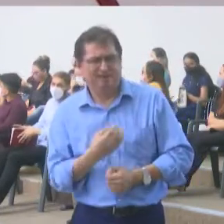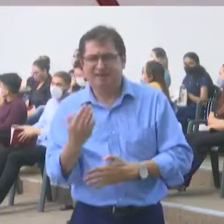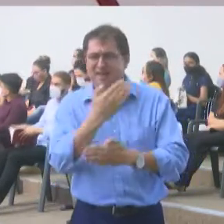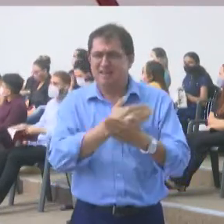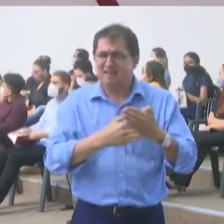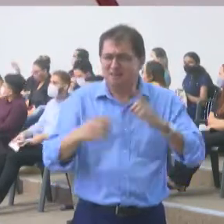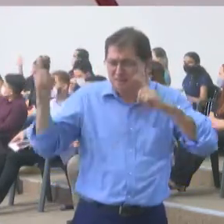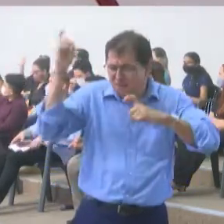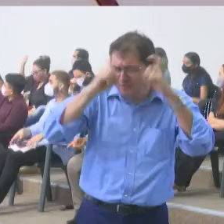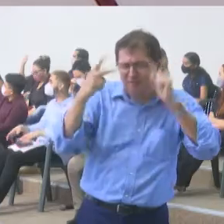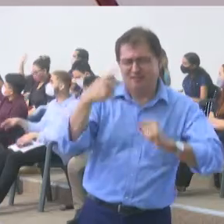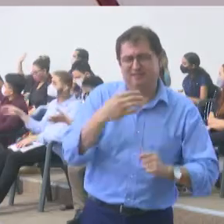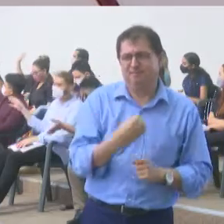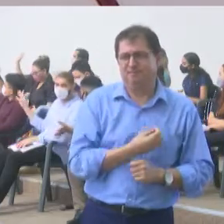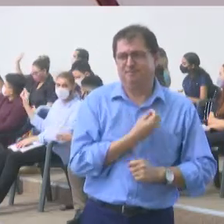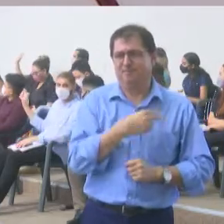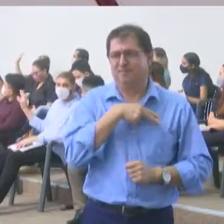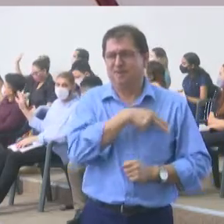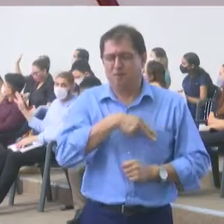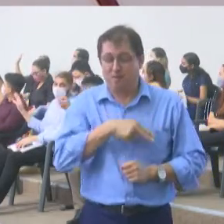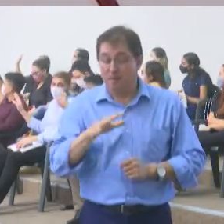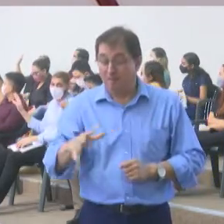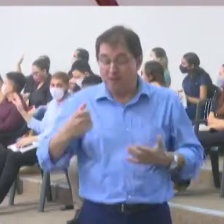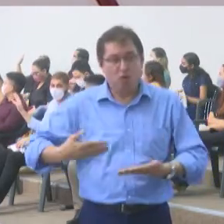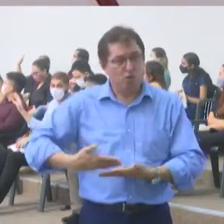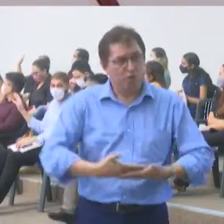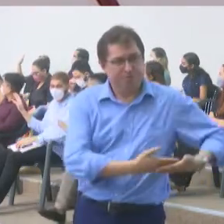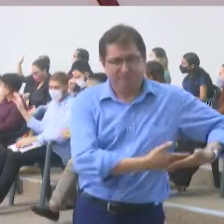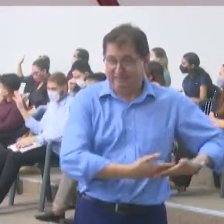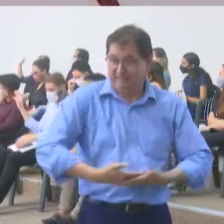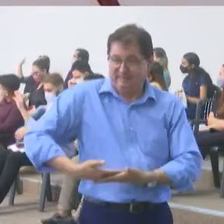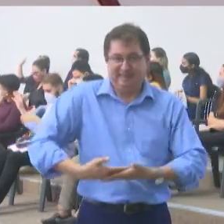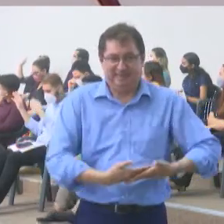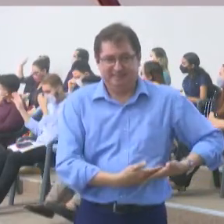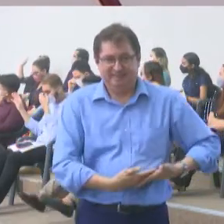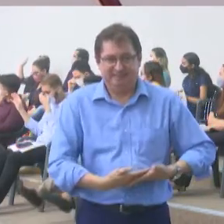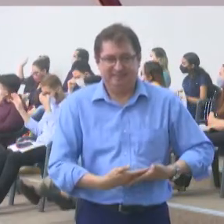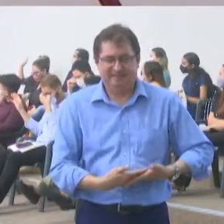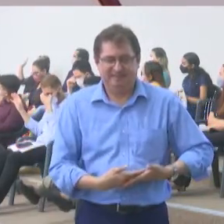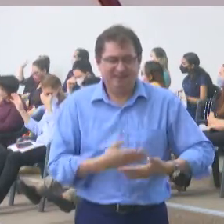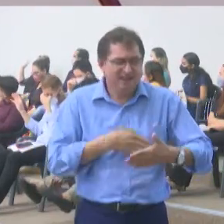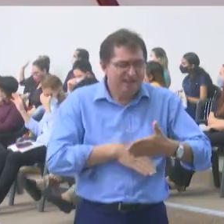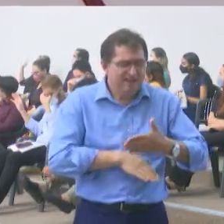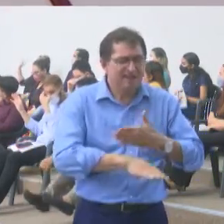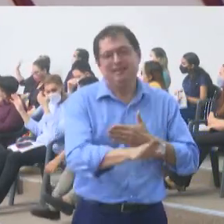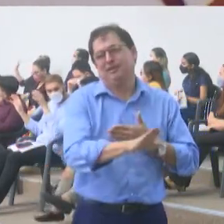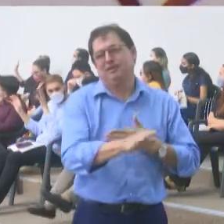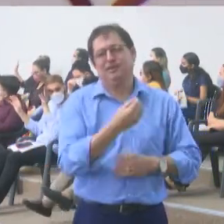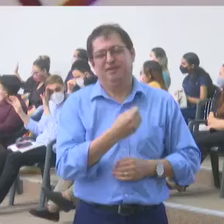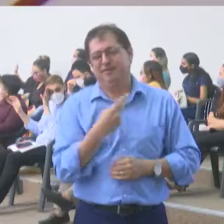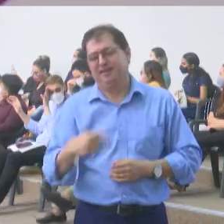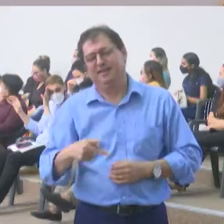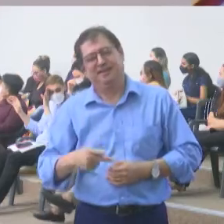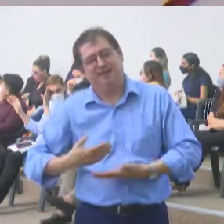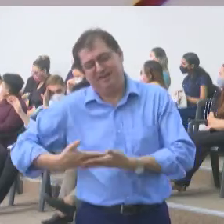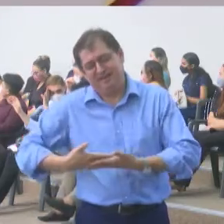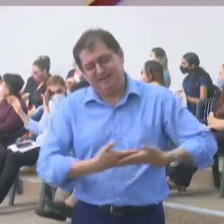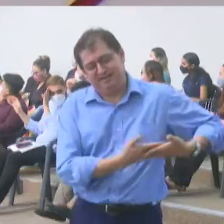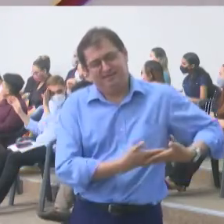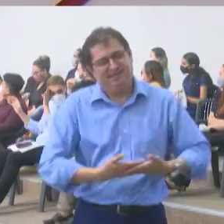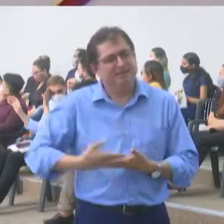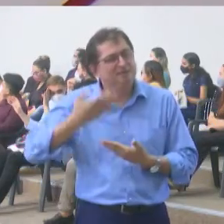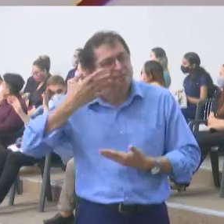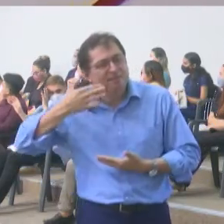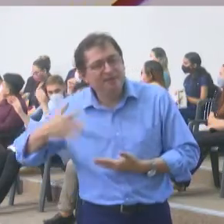em nome de Jesus. Noemi tomou o menino, pôs no seu regaço e entrou para cuidar dele. A história diz